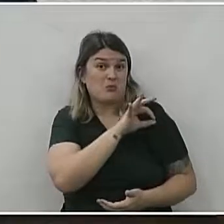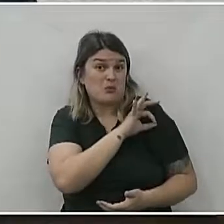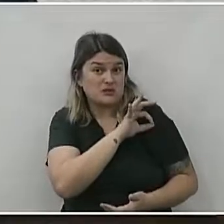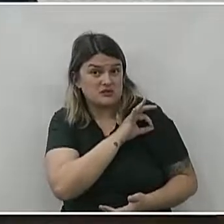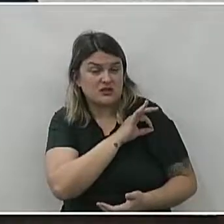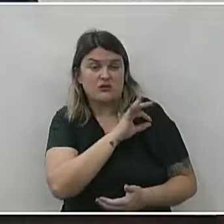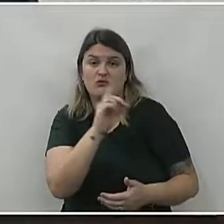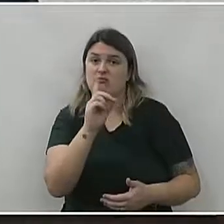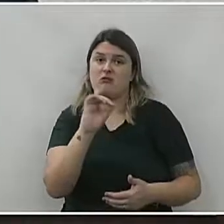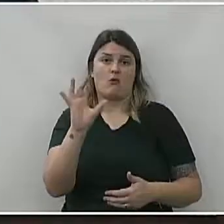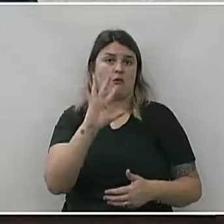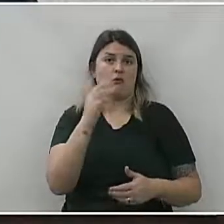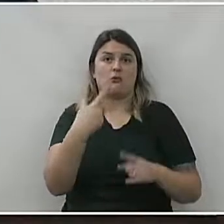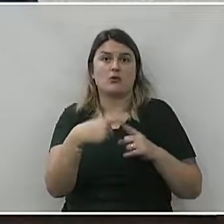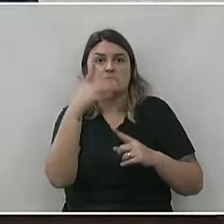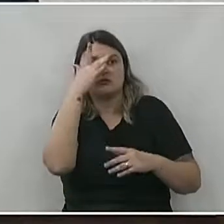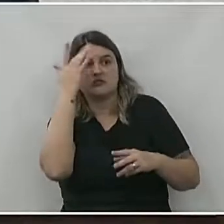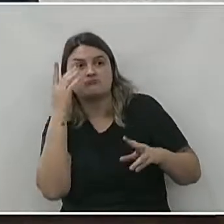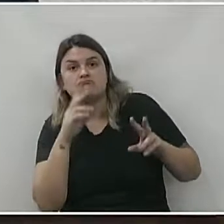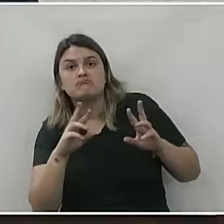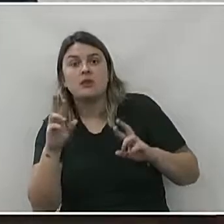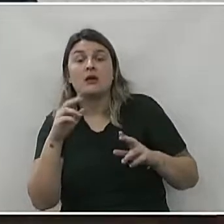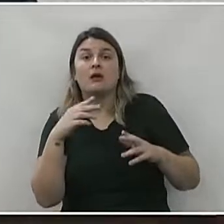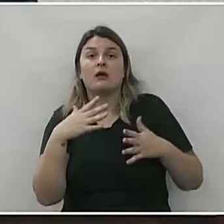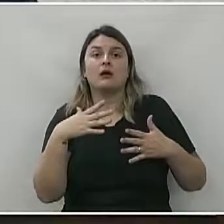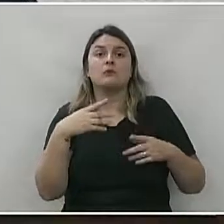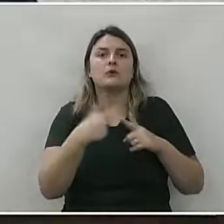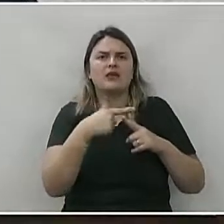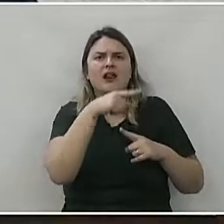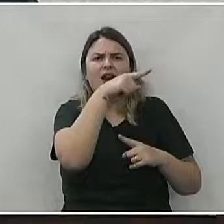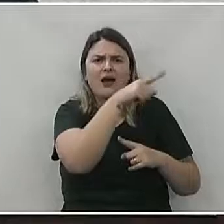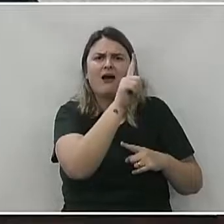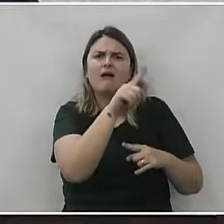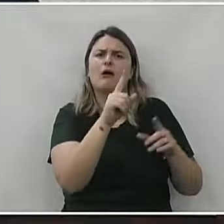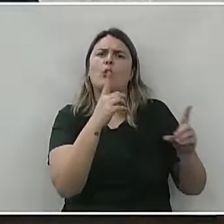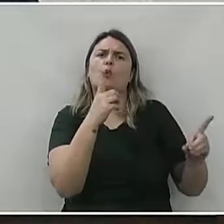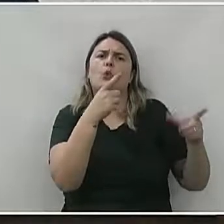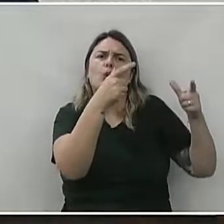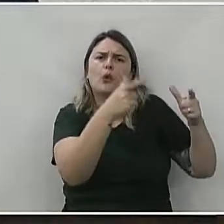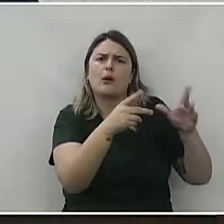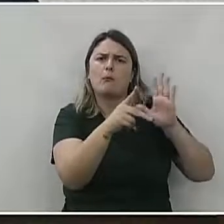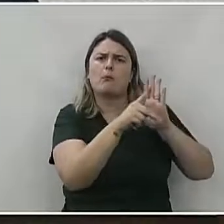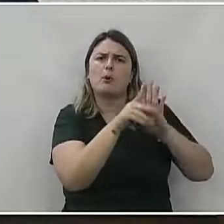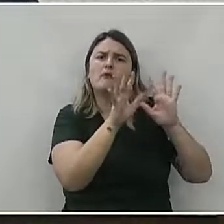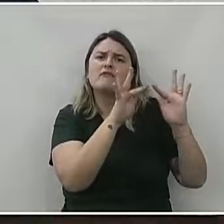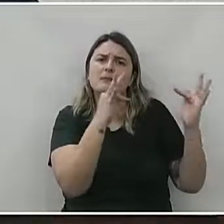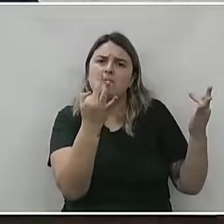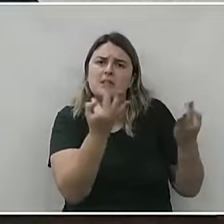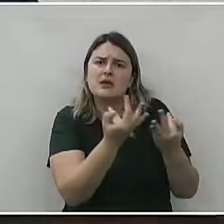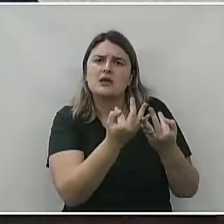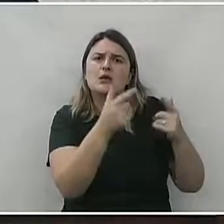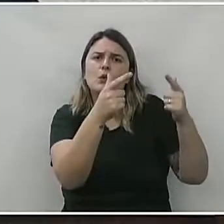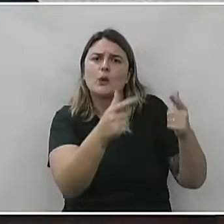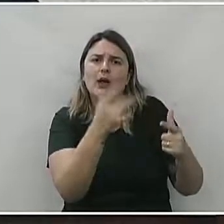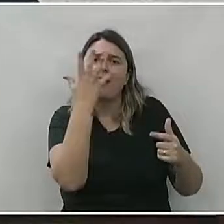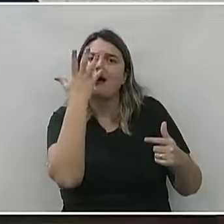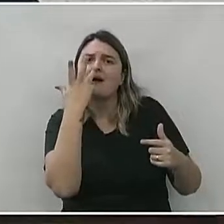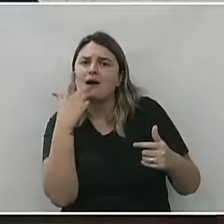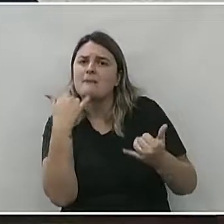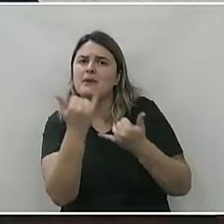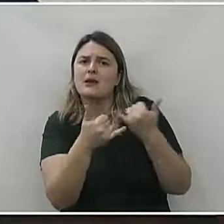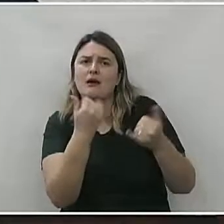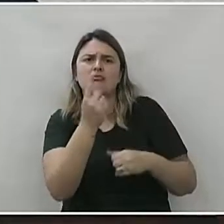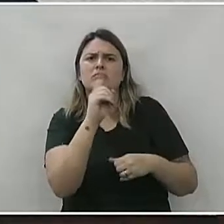inibiria tal situação. A praça deve ser um local para as famílias se encontrarem e as crianças brincarem sem se preocupar